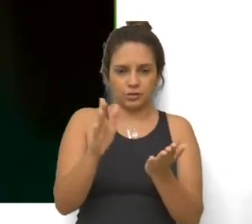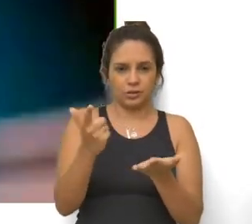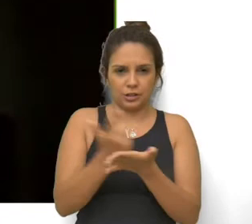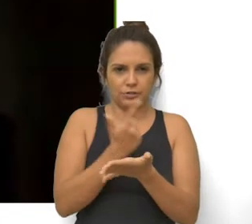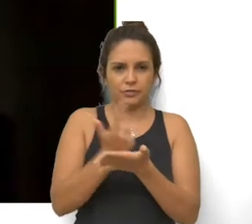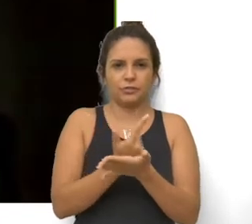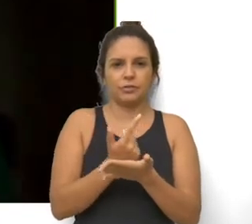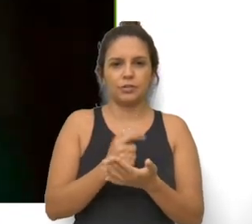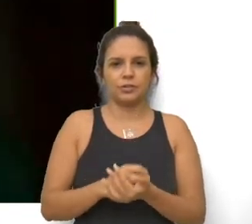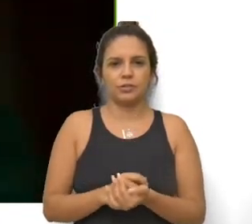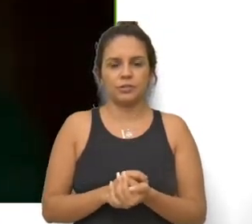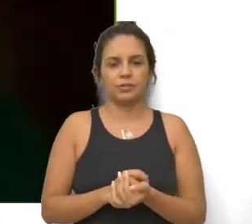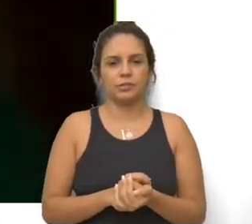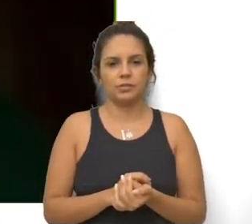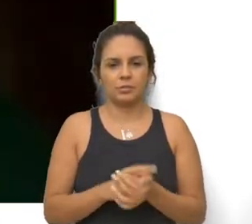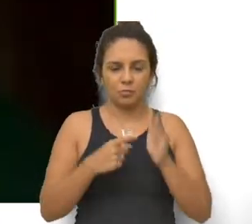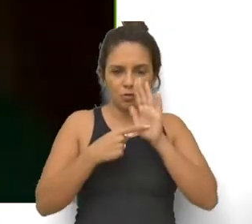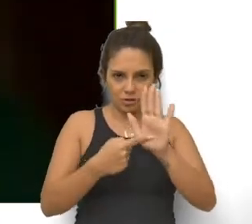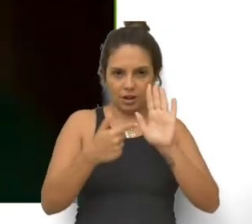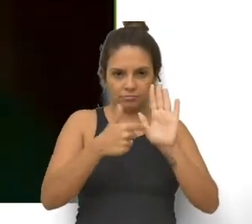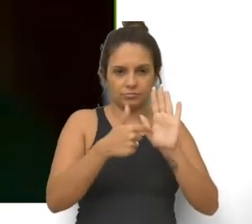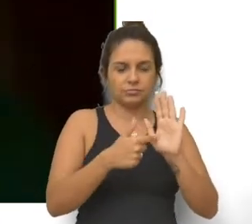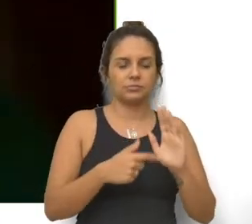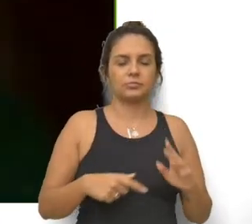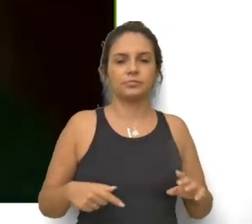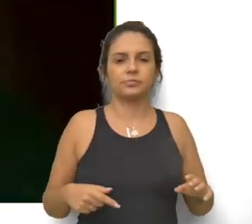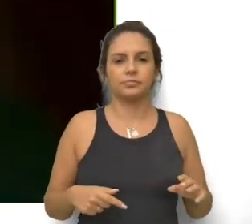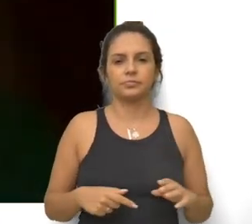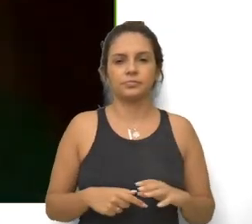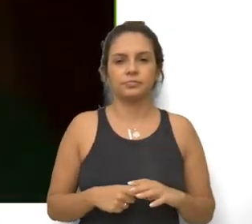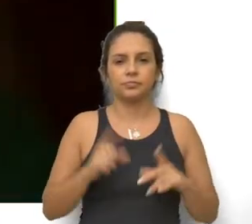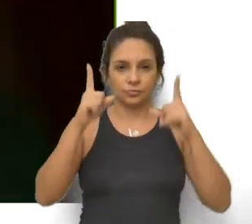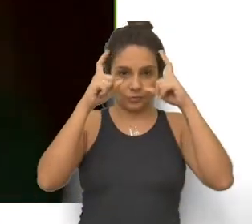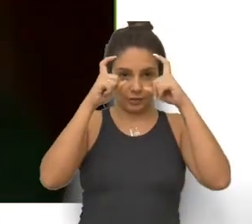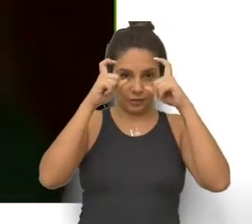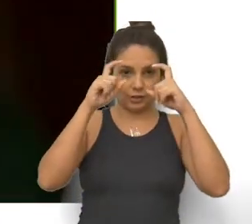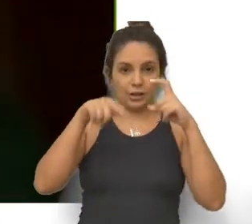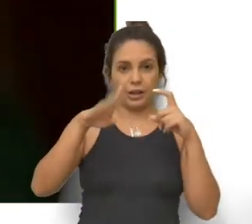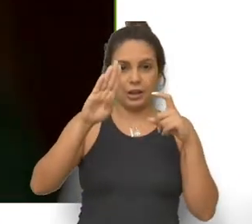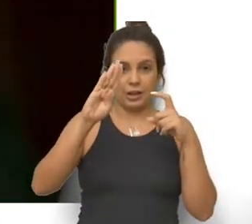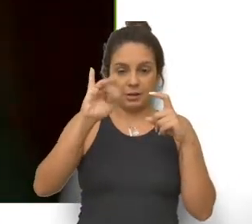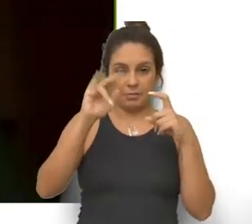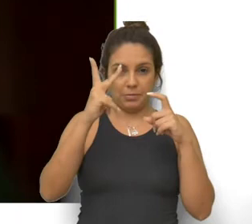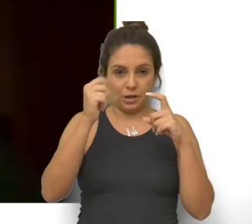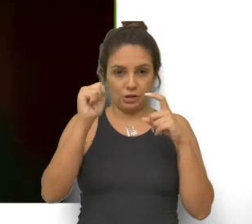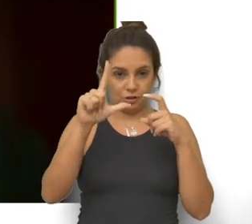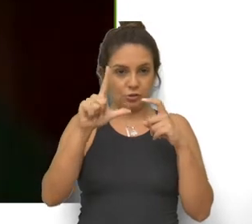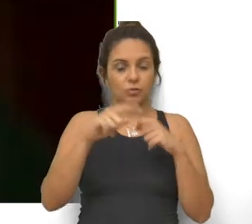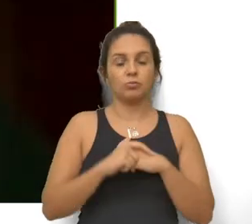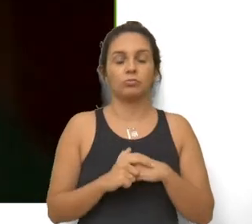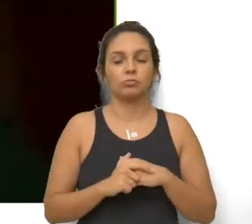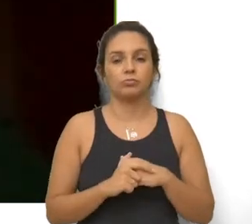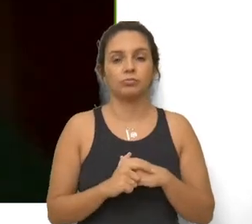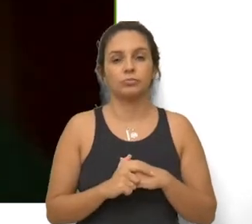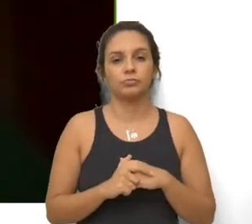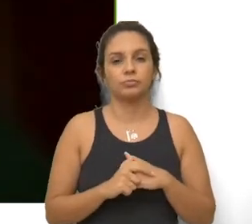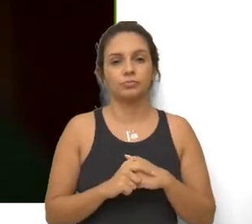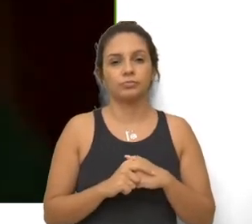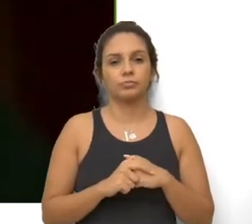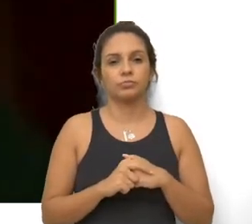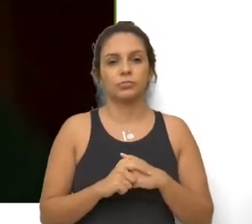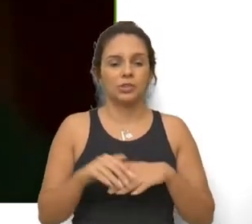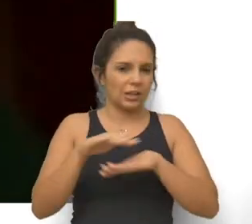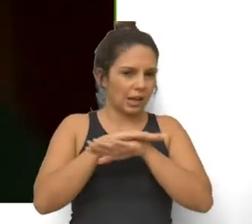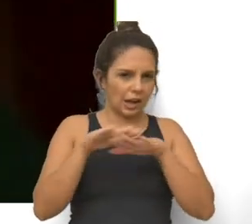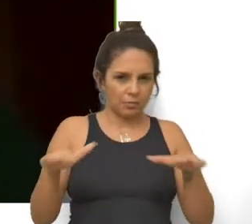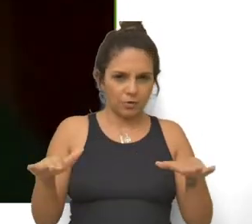mostrar aqui. Dá para ver? Era Dá. pequenininha e a capa era uma fotografia da Bishop. Mary-Lou mostra o livro Um Porto para